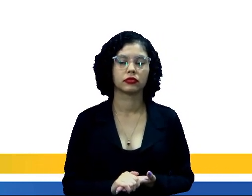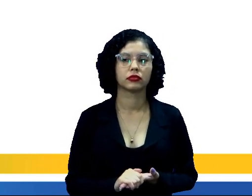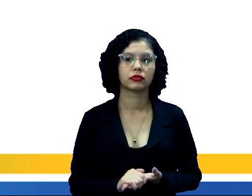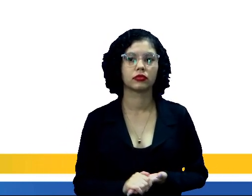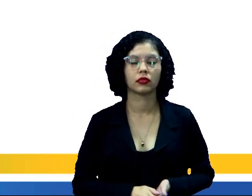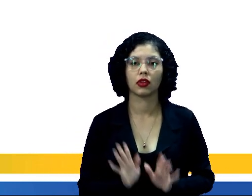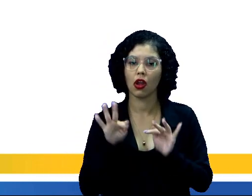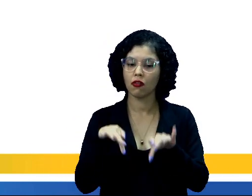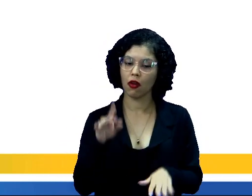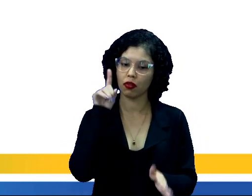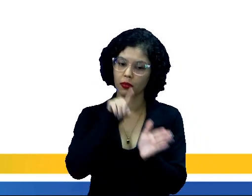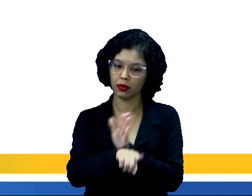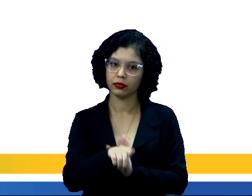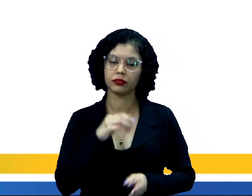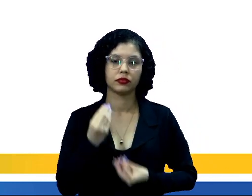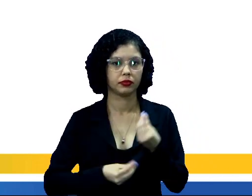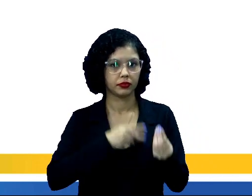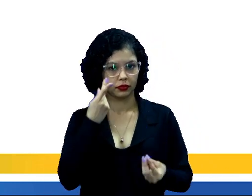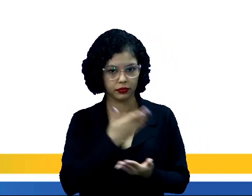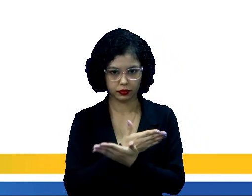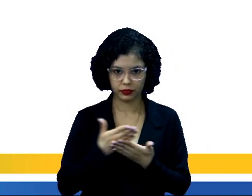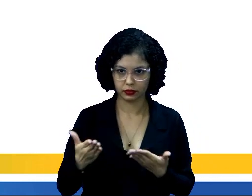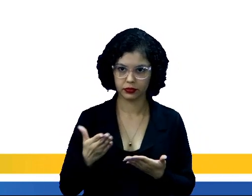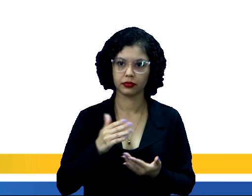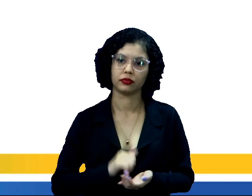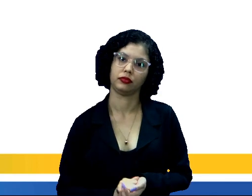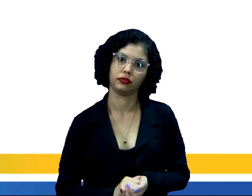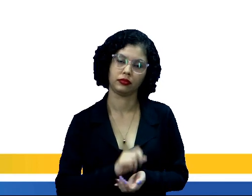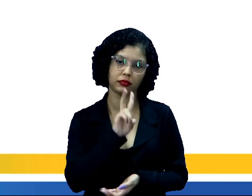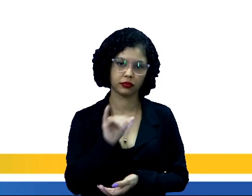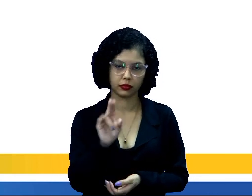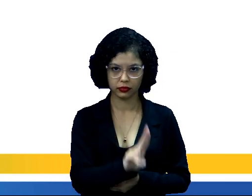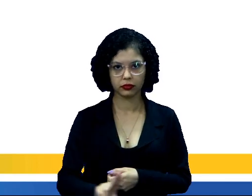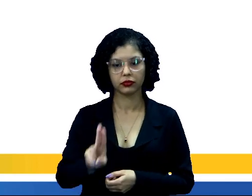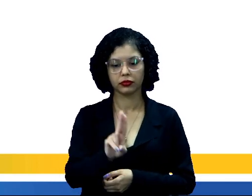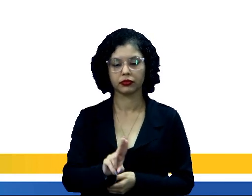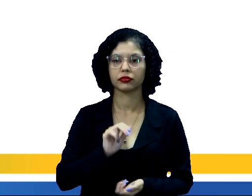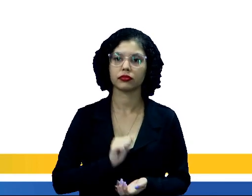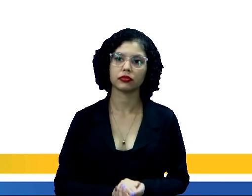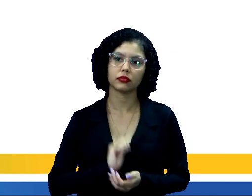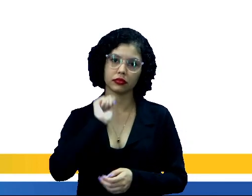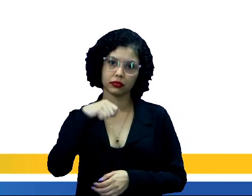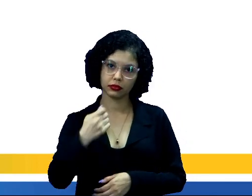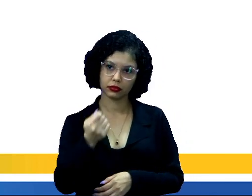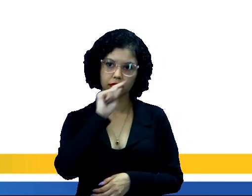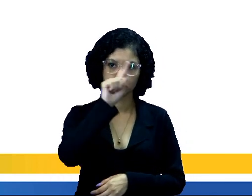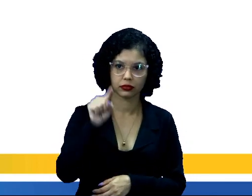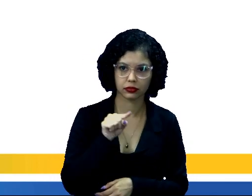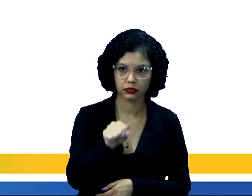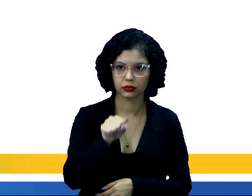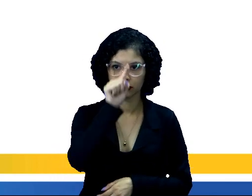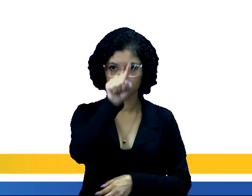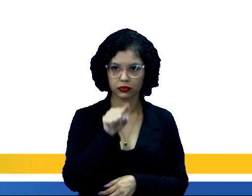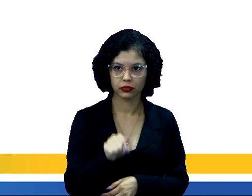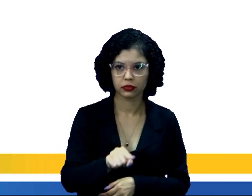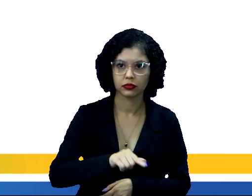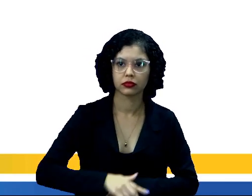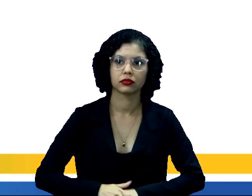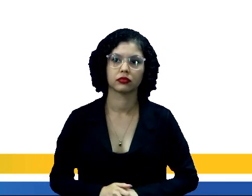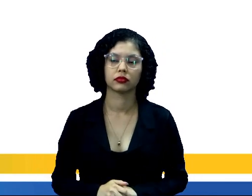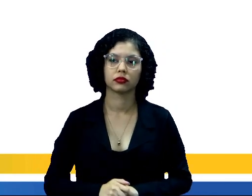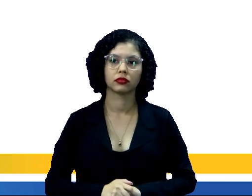Então, ao final de uma pergunta, como eu disse no início, você vai utilizar aí o sinal de interrogação, ok?